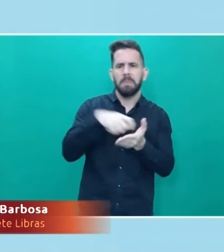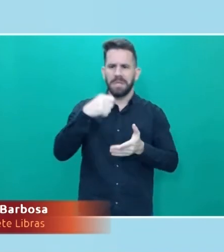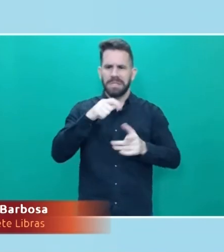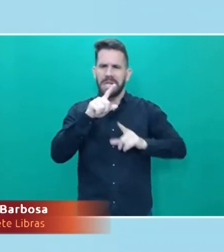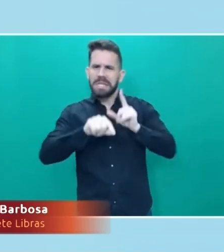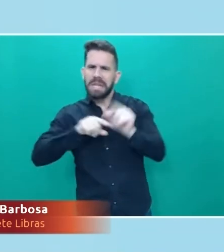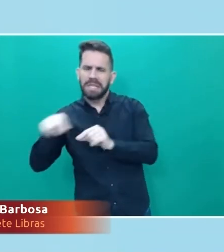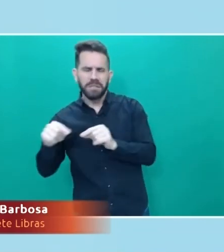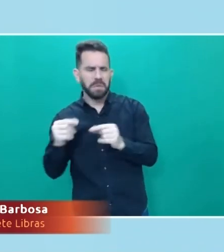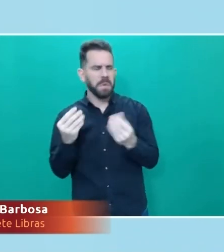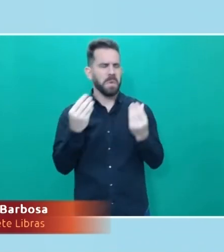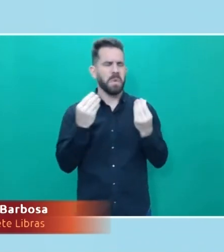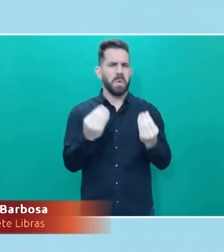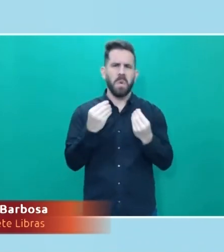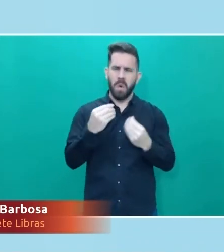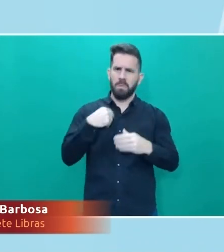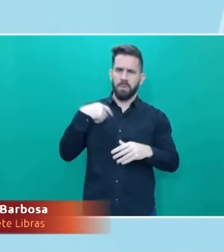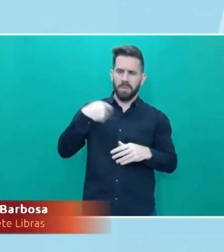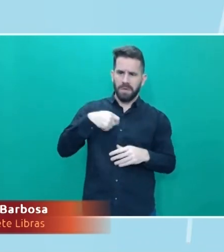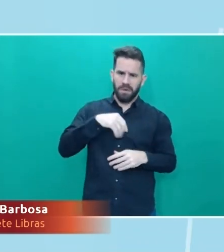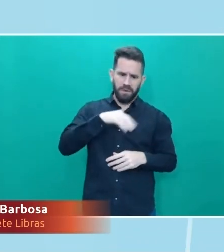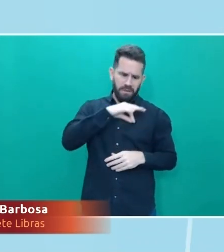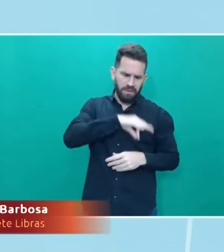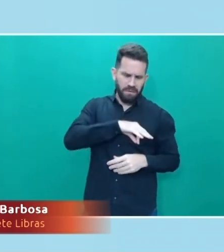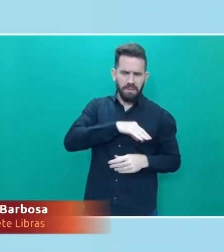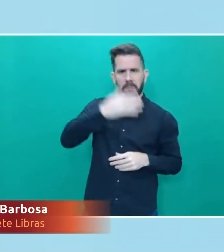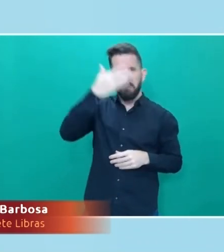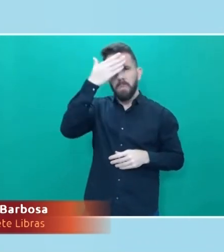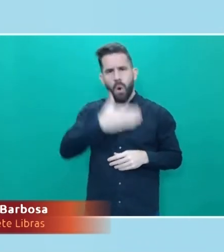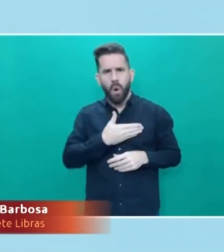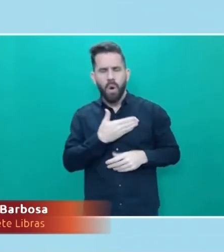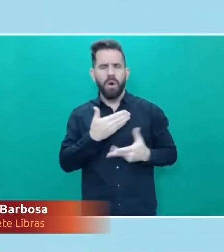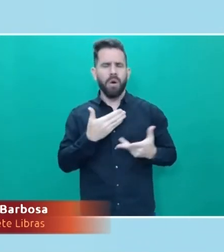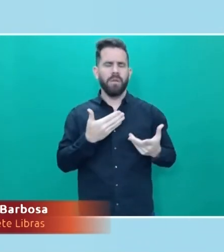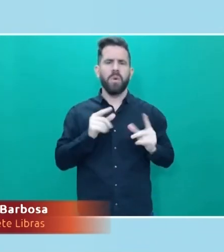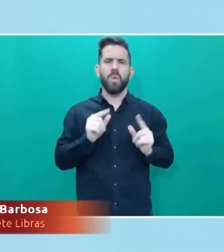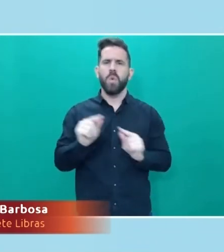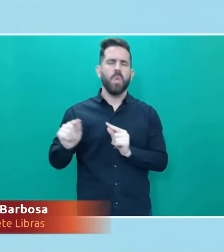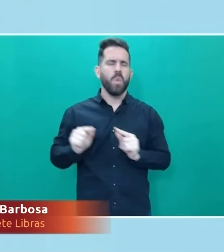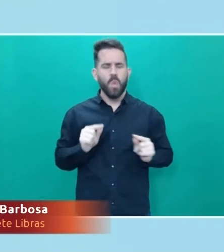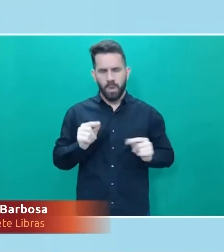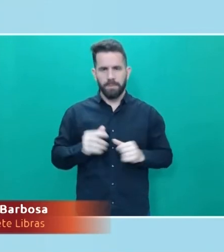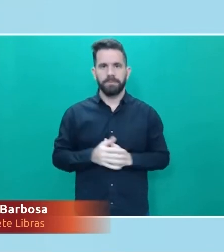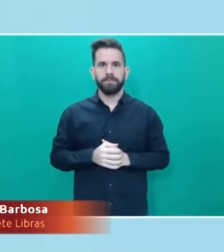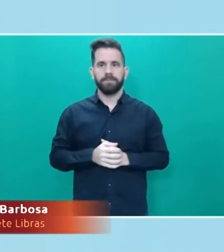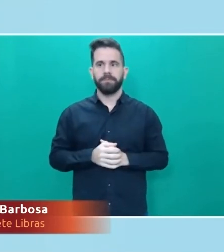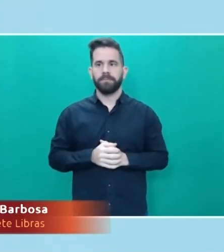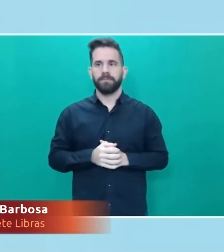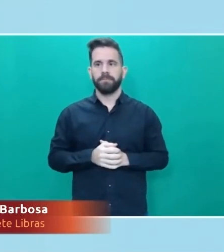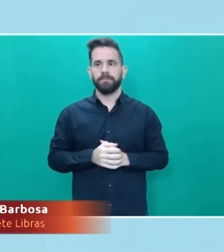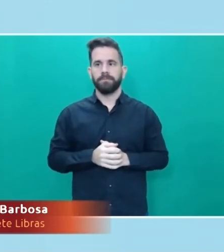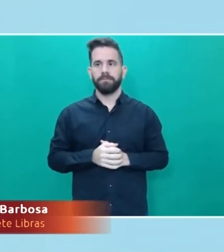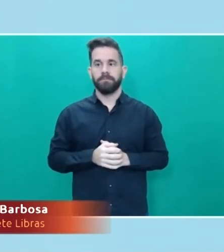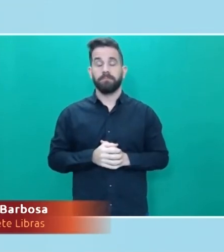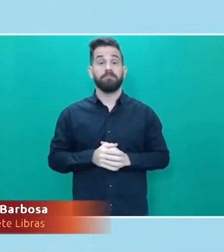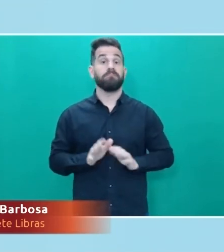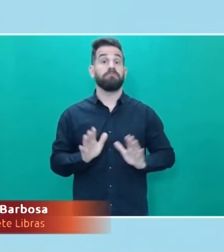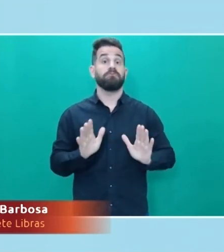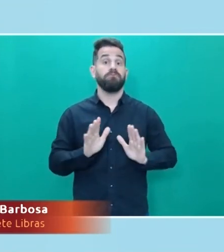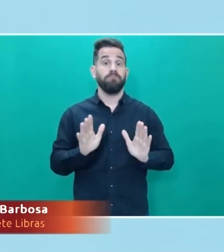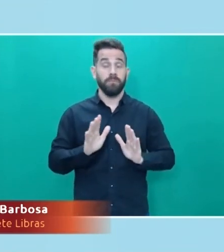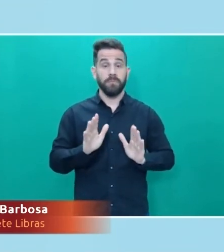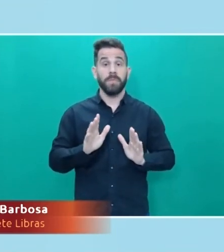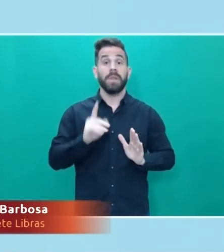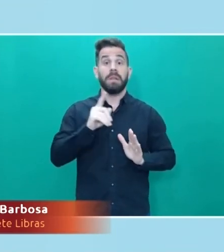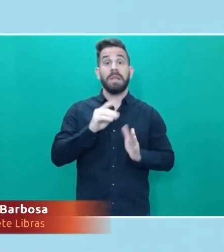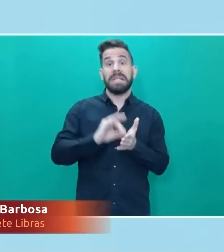processo seletivo, tem que comprovar renda. Explica para a gente. Não, o caso é a inscrição pelo telefone,